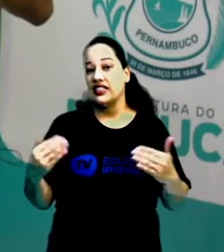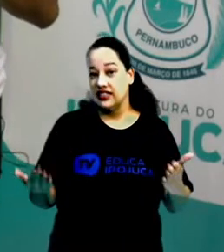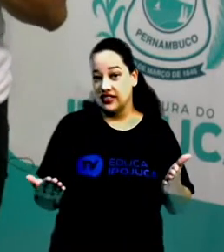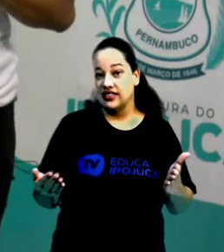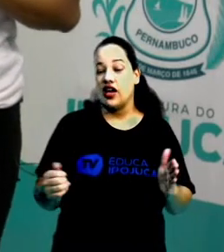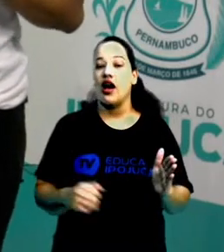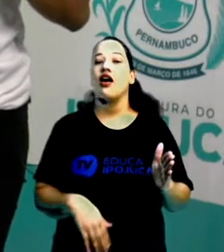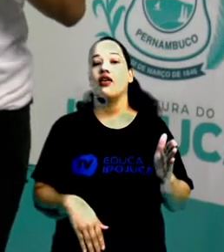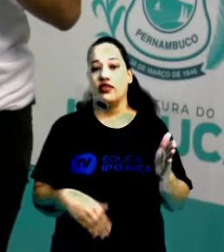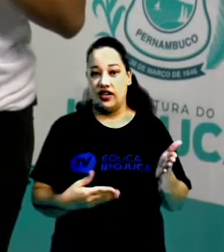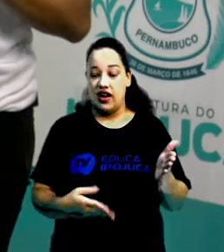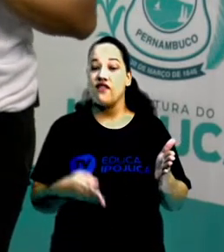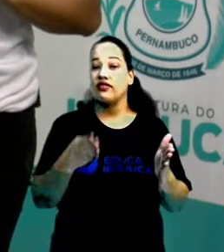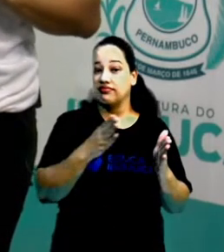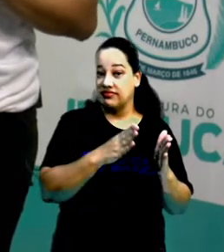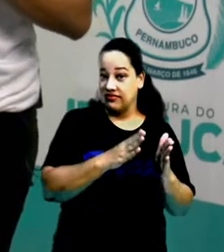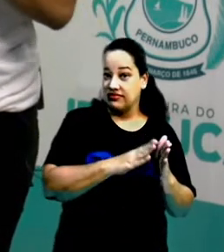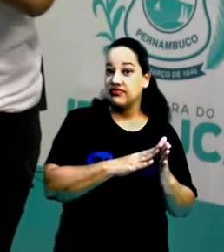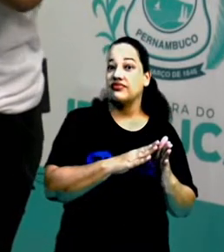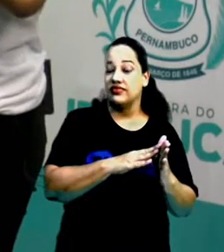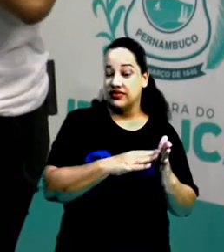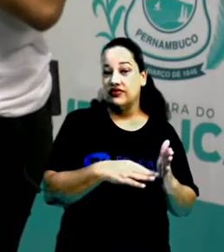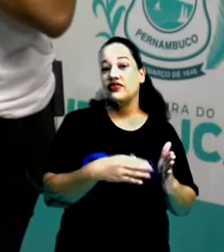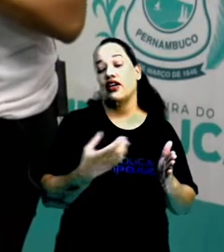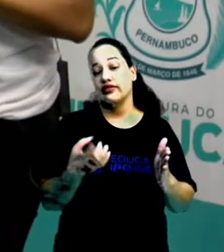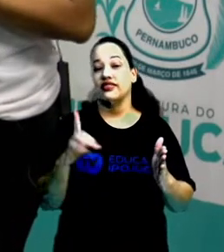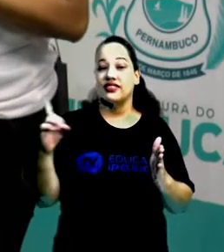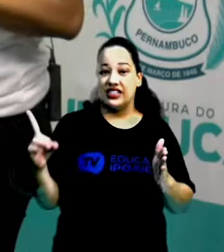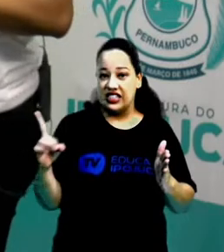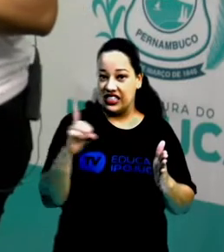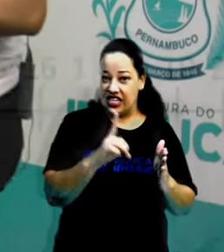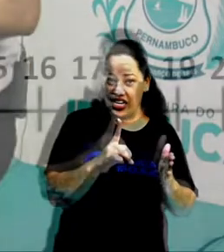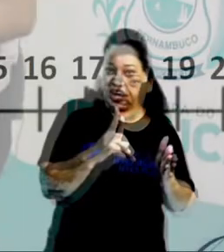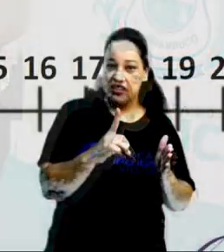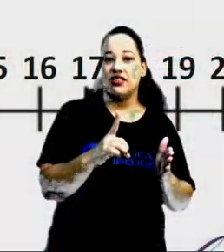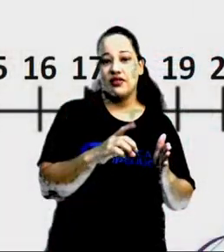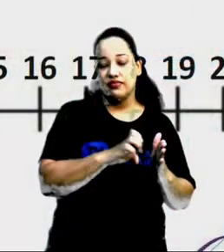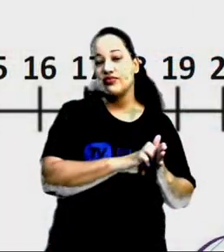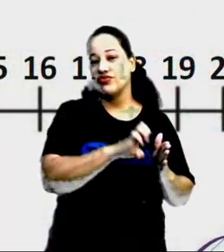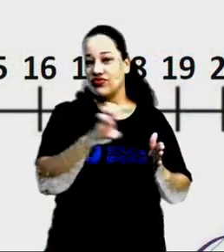da direita para a esquerda. Presta atenção!